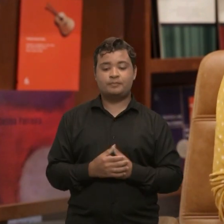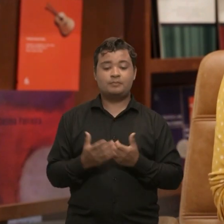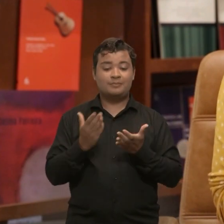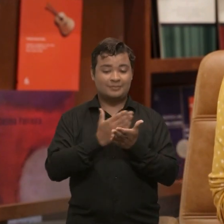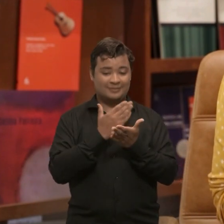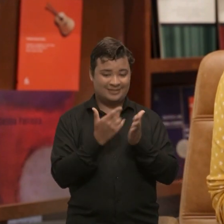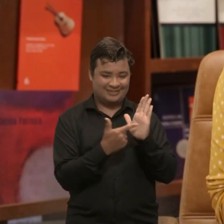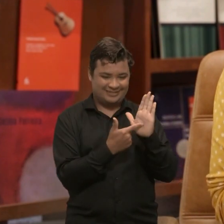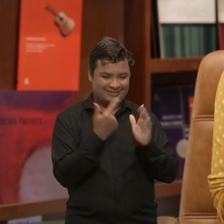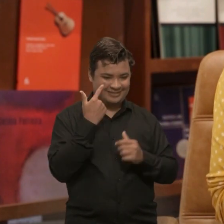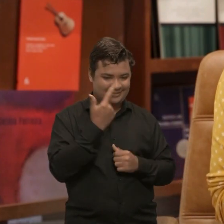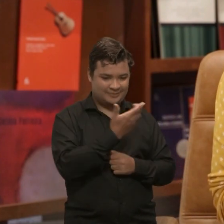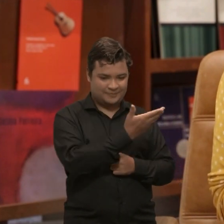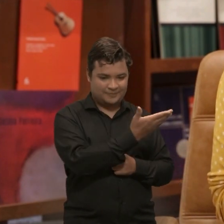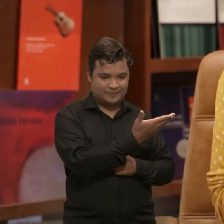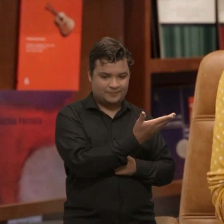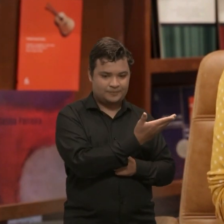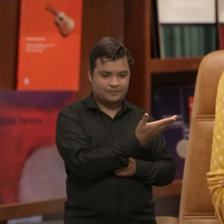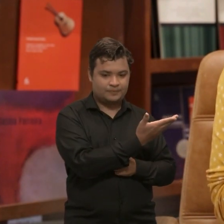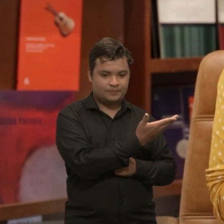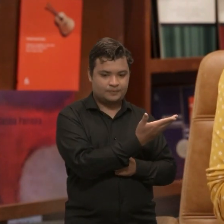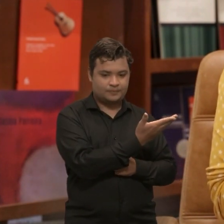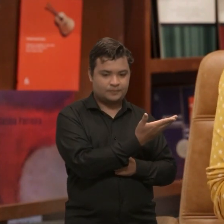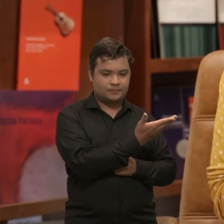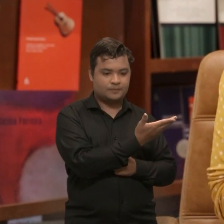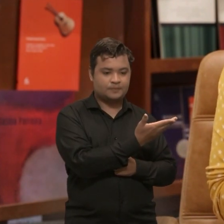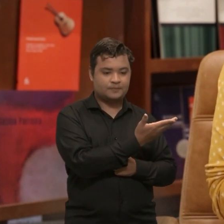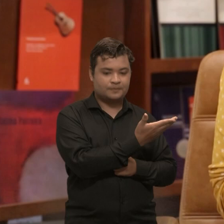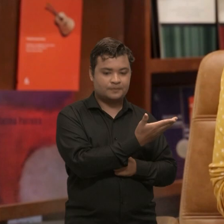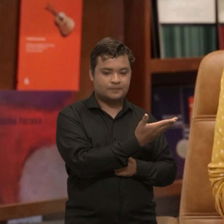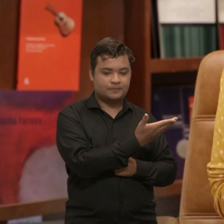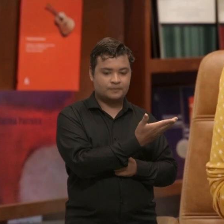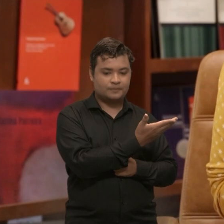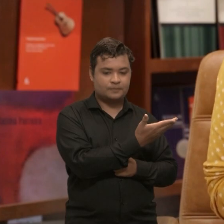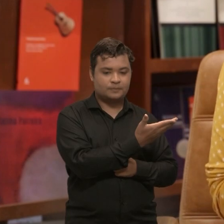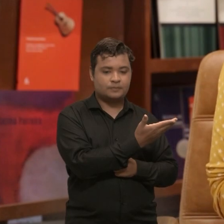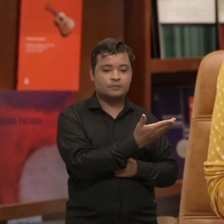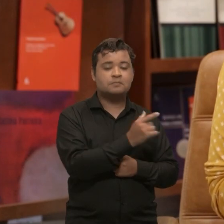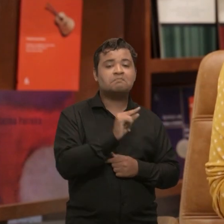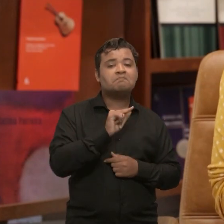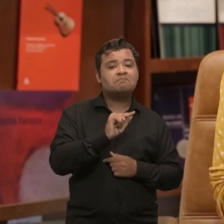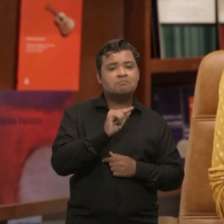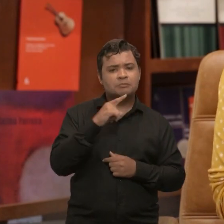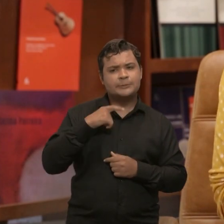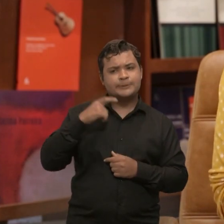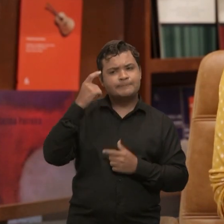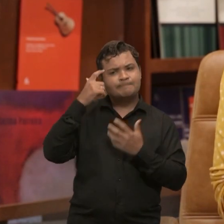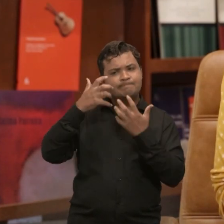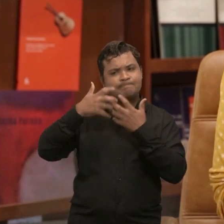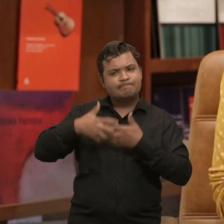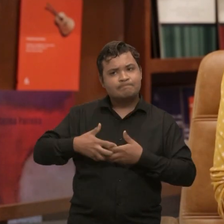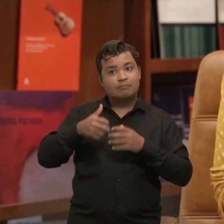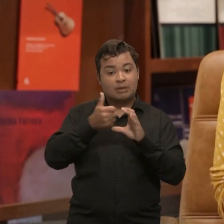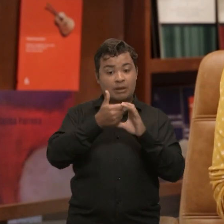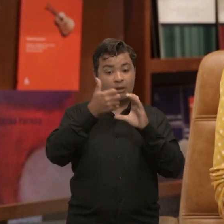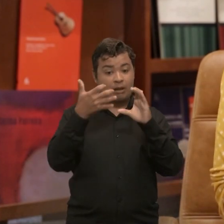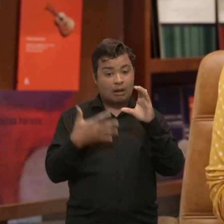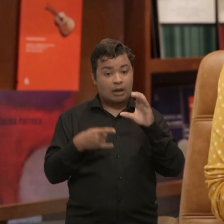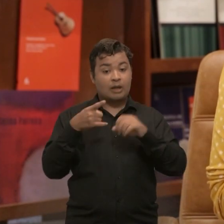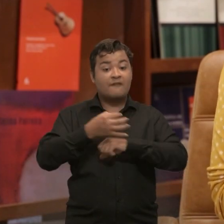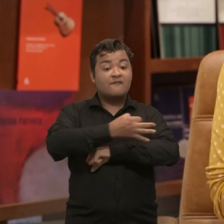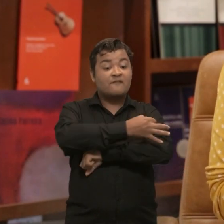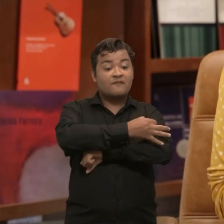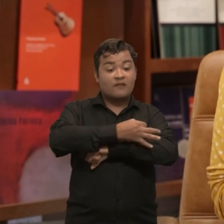livro O Personagem e Escritor na Narrativa Brasileira, que reflete sobre algumas características ficcionais